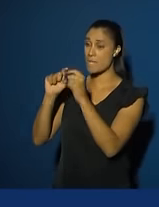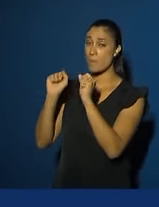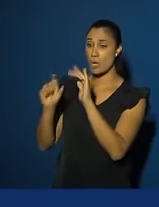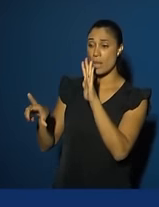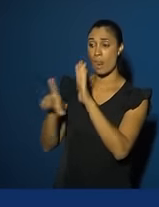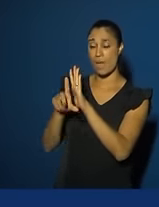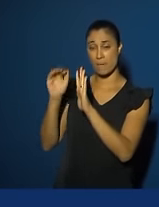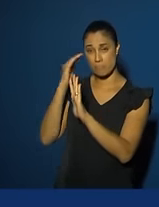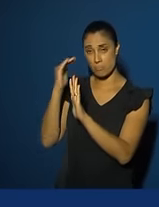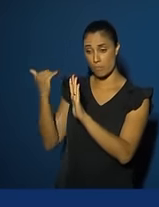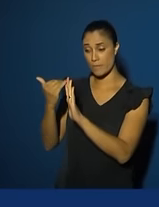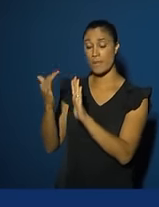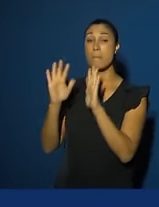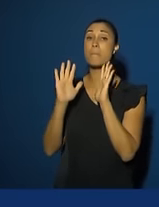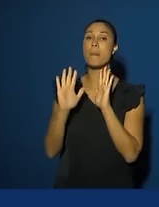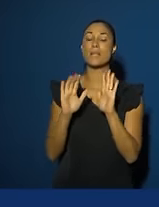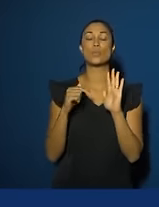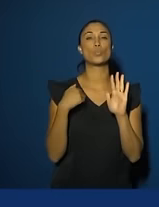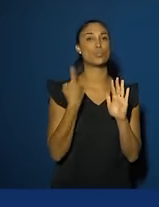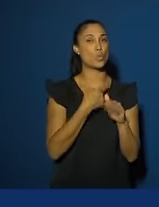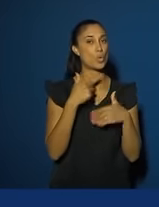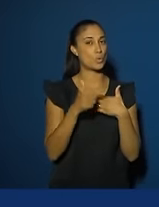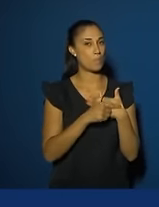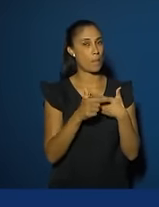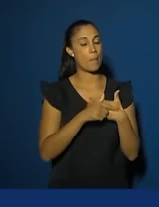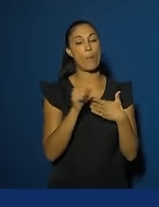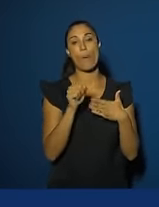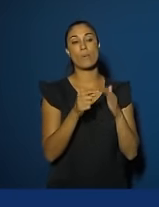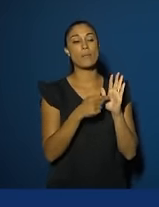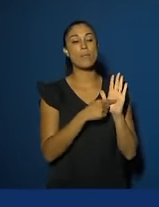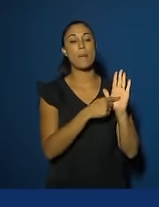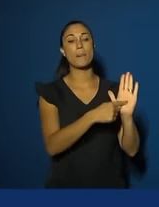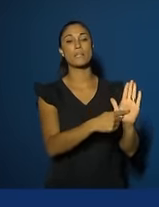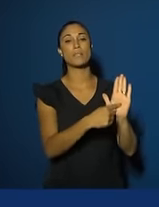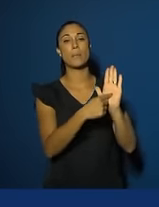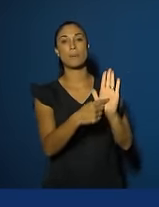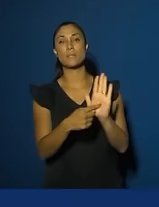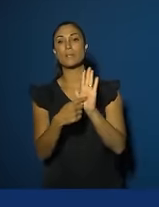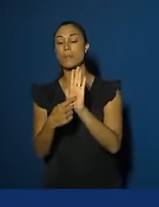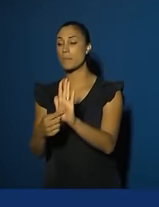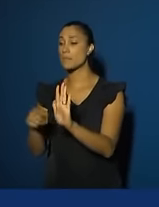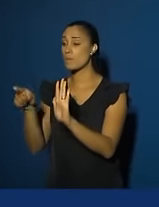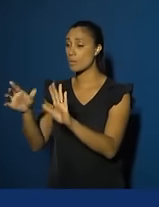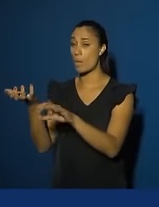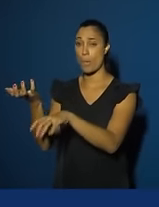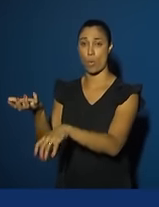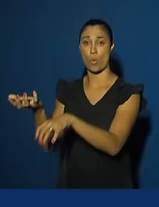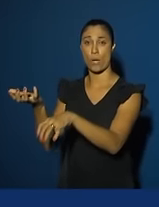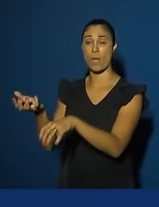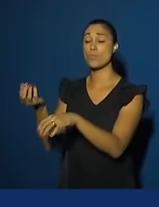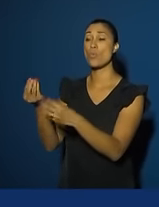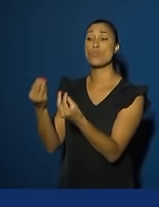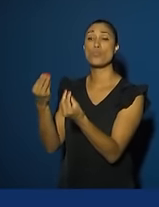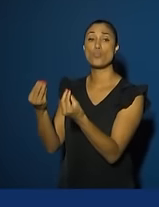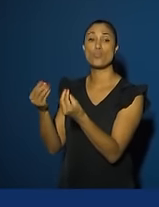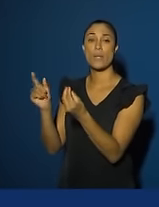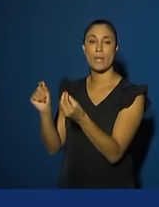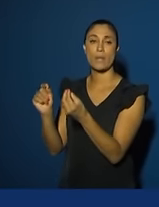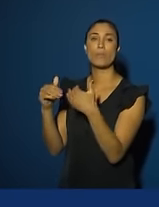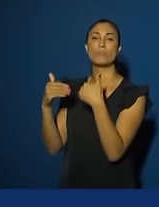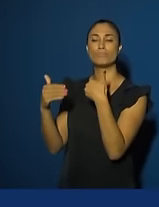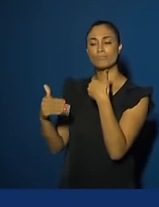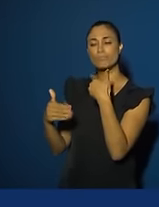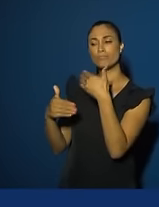em lei Mas o nosso papel é ir apresentando pro Congresso com uma certa